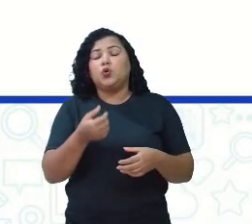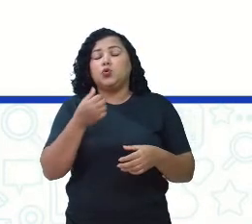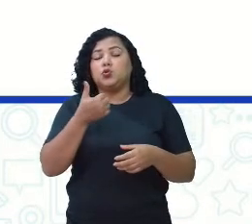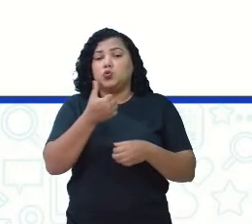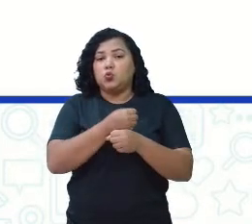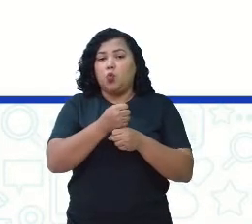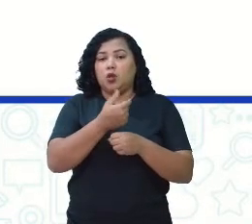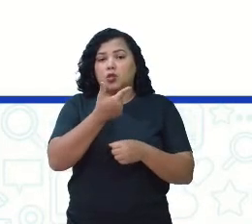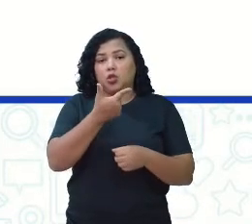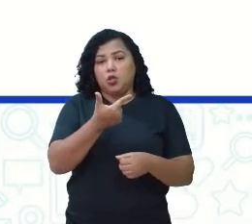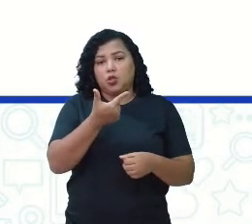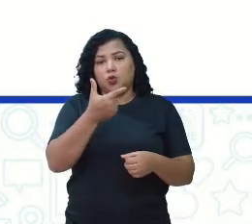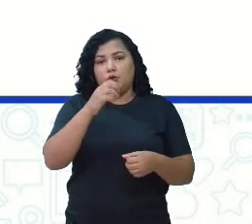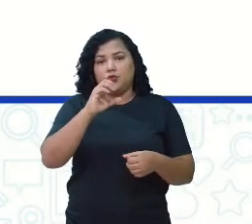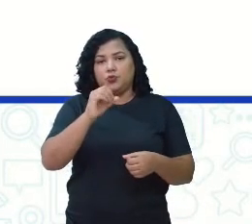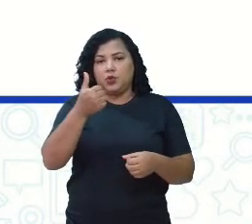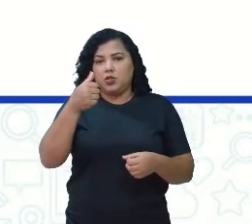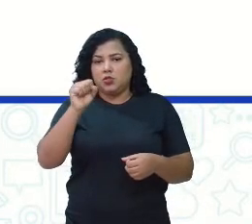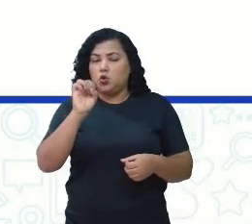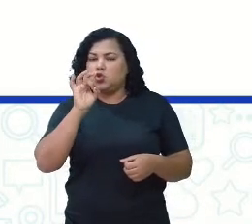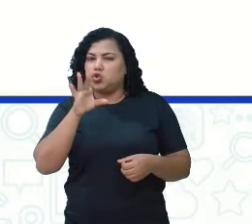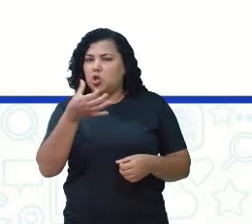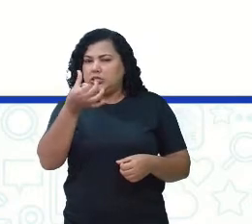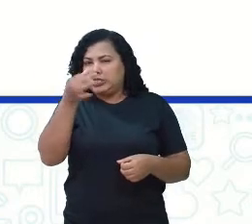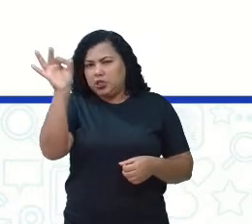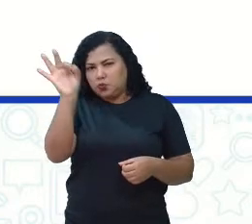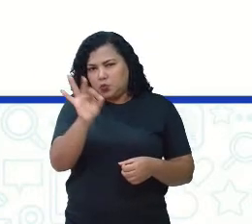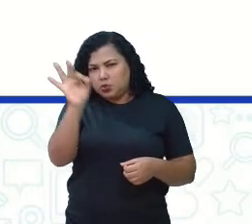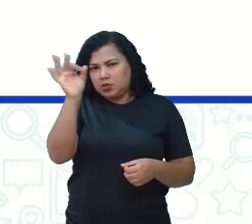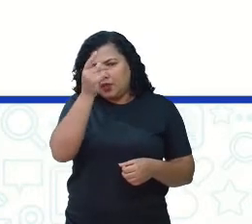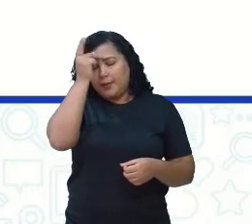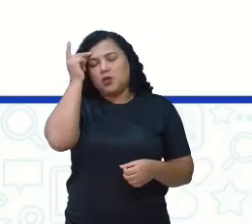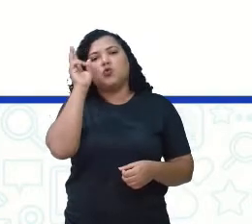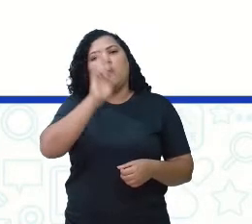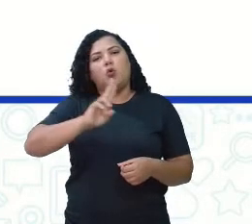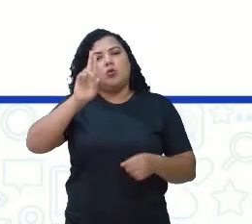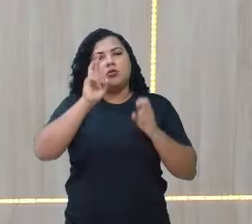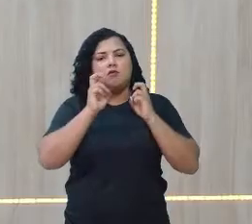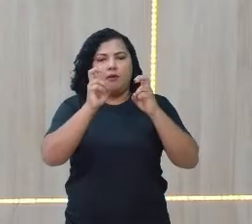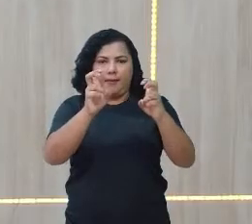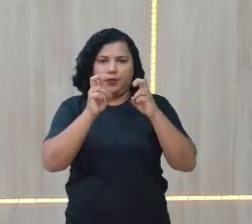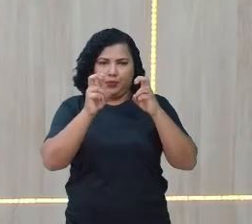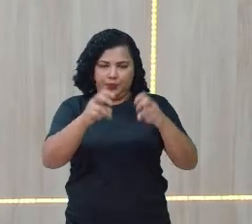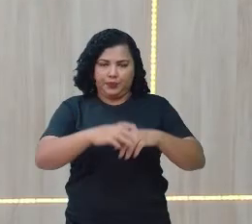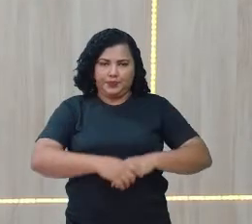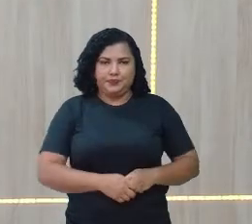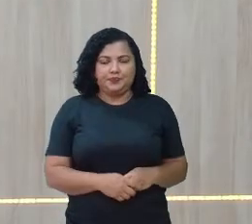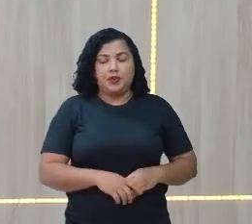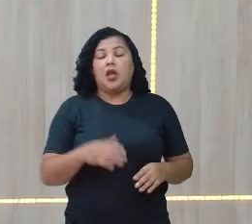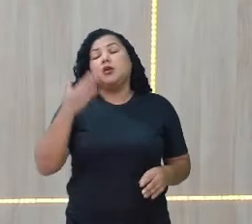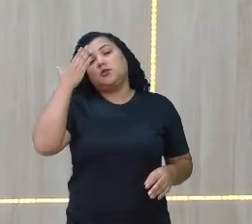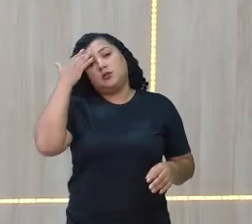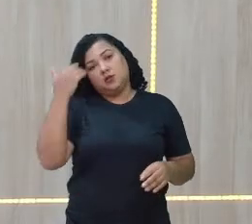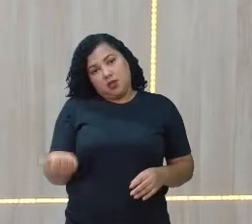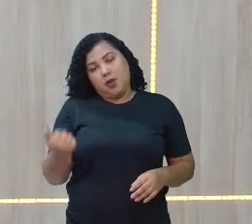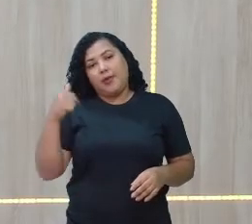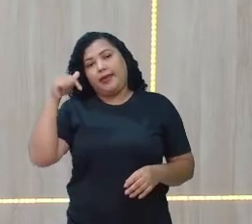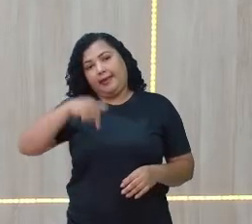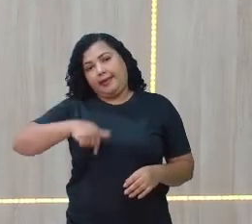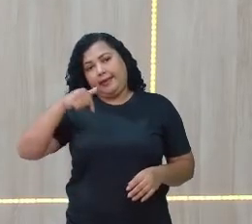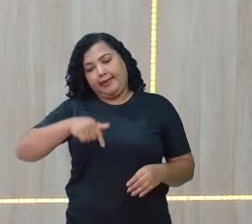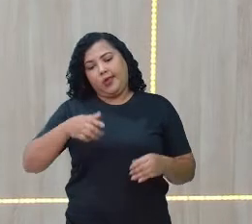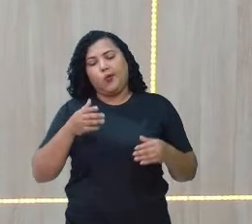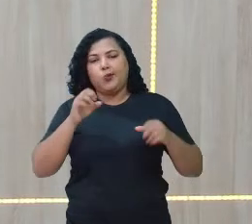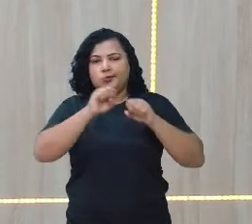nossa população, né, que precisava ir ao trabalho. A gente sabe que a nossa rede ferroviária,